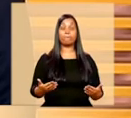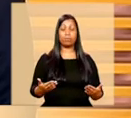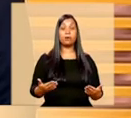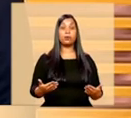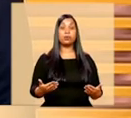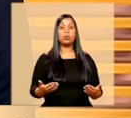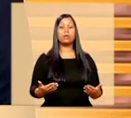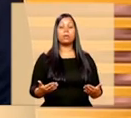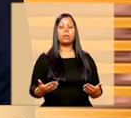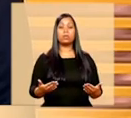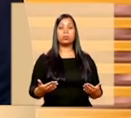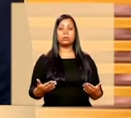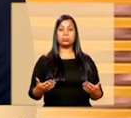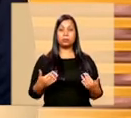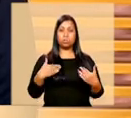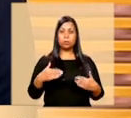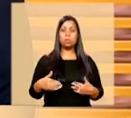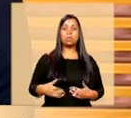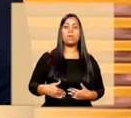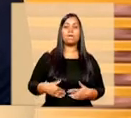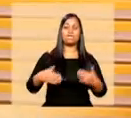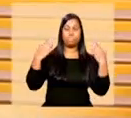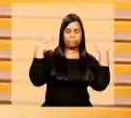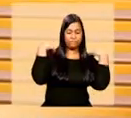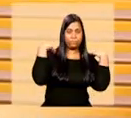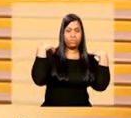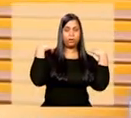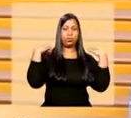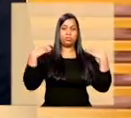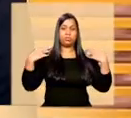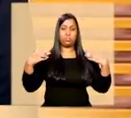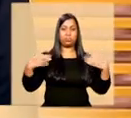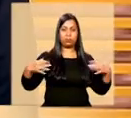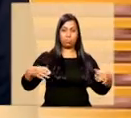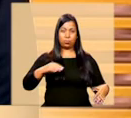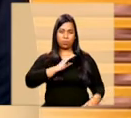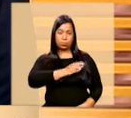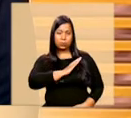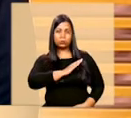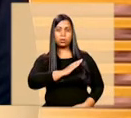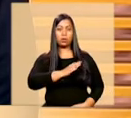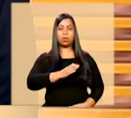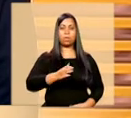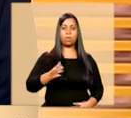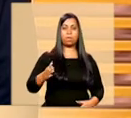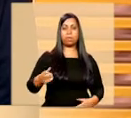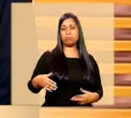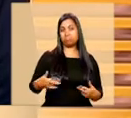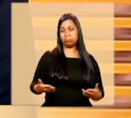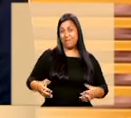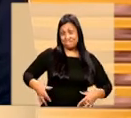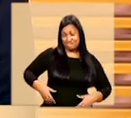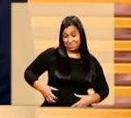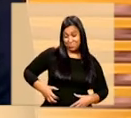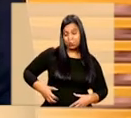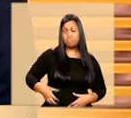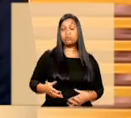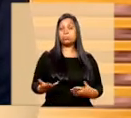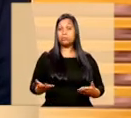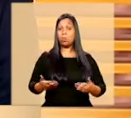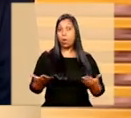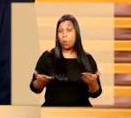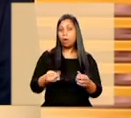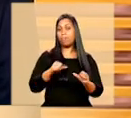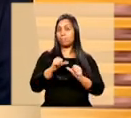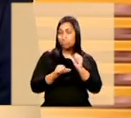então, a rejeição aguda dos órgãos, seja o fígado, o rim, coração ou pulmão, diminuiu muito. Então, a nossa perspectiva mudou muito